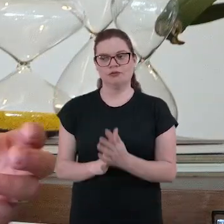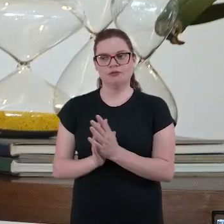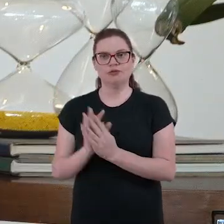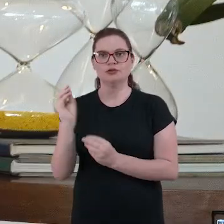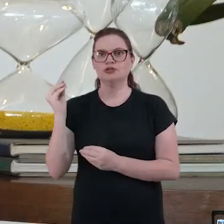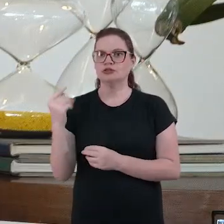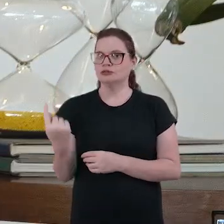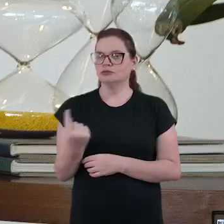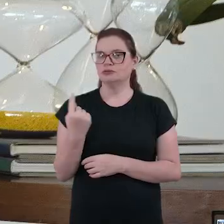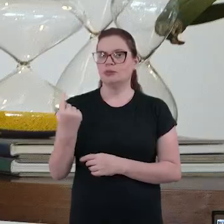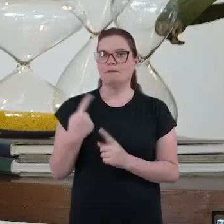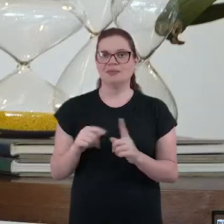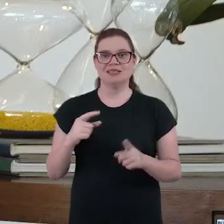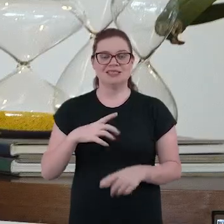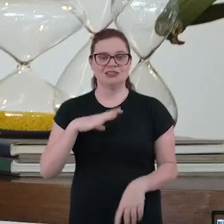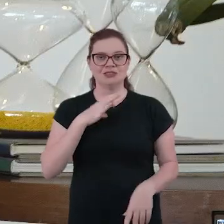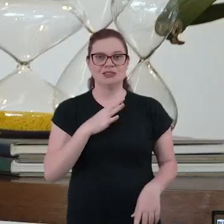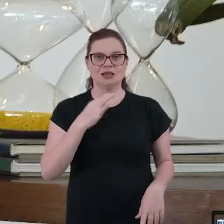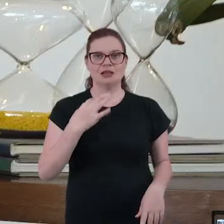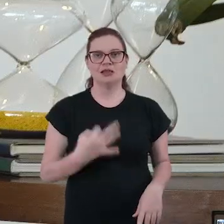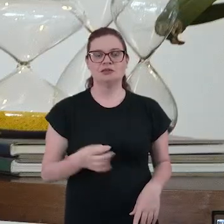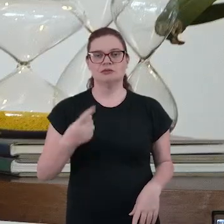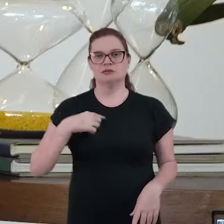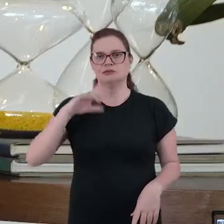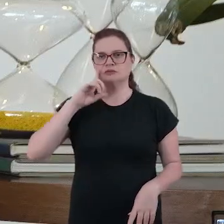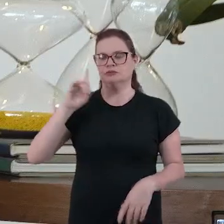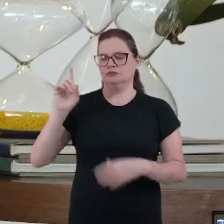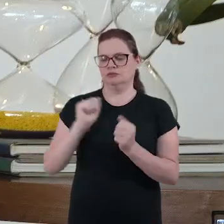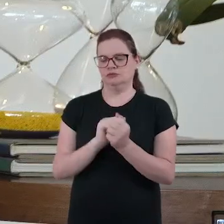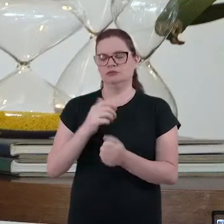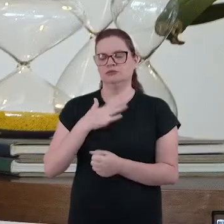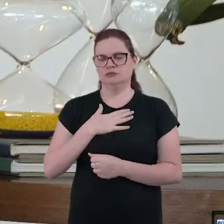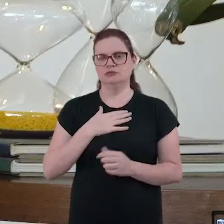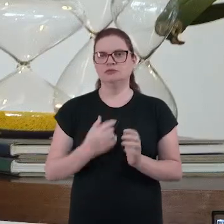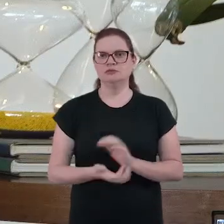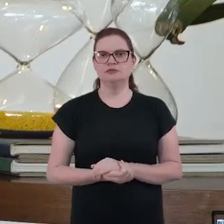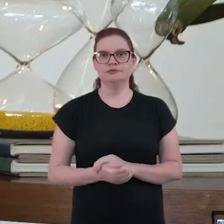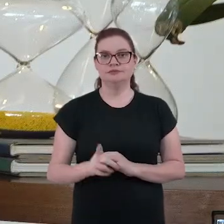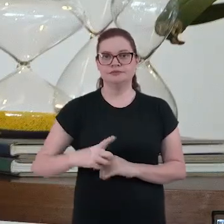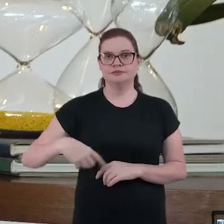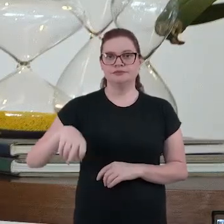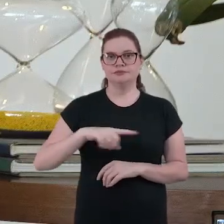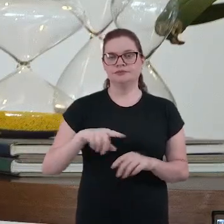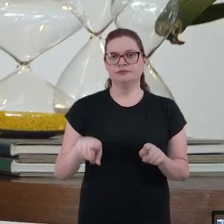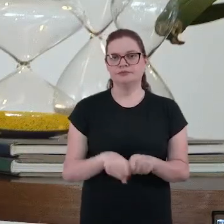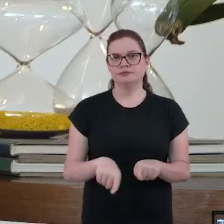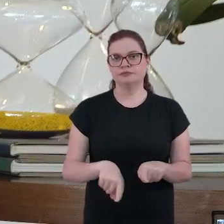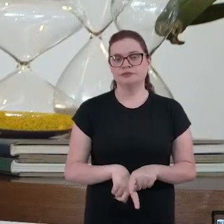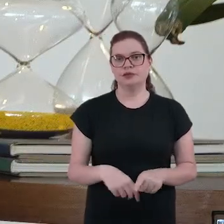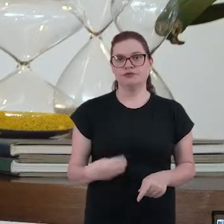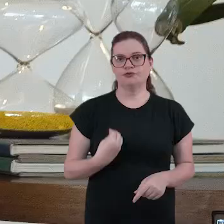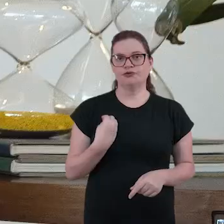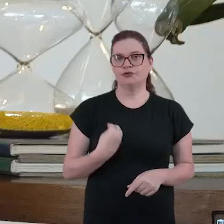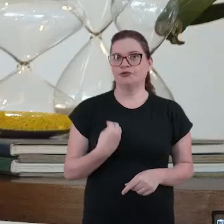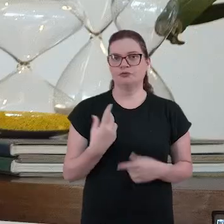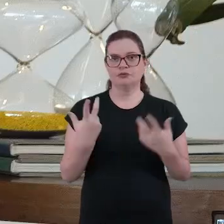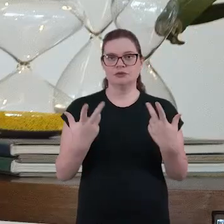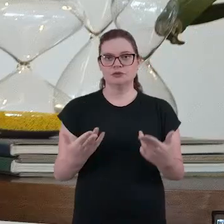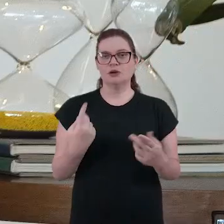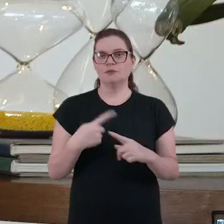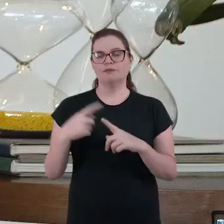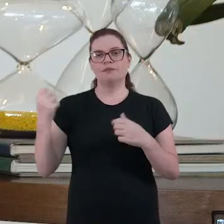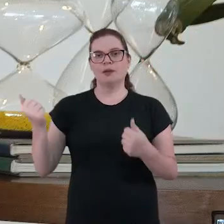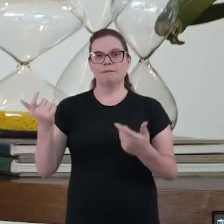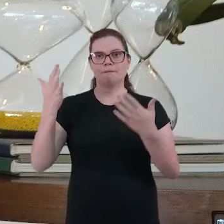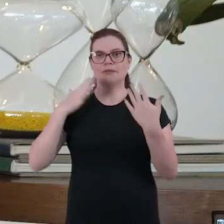Como fugitivo, mas com uma certeza que Deus estaria com ele. Aleluia. E essa é a nossa situação. Sim. Depois de receber a bênção